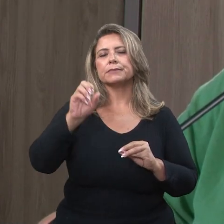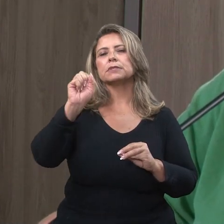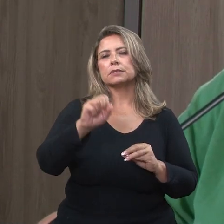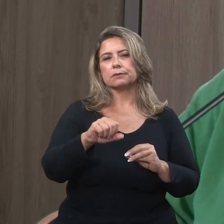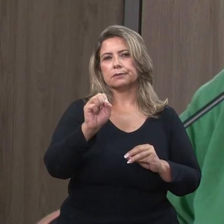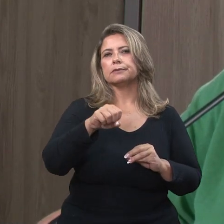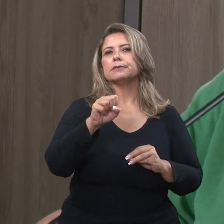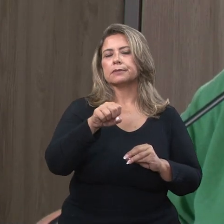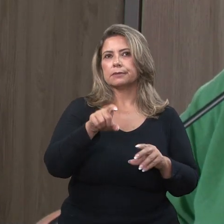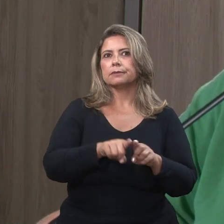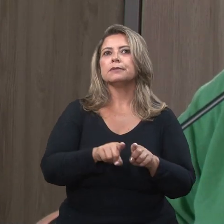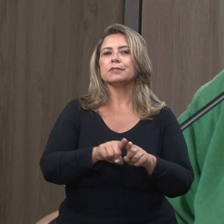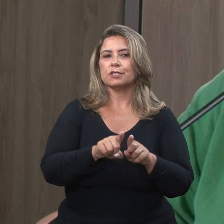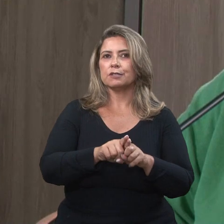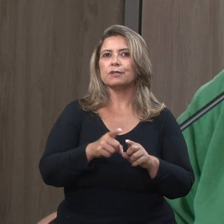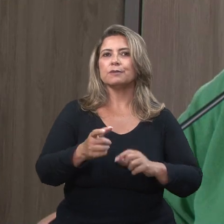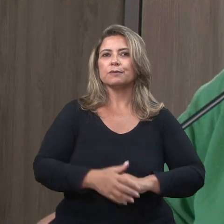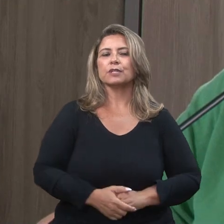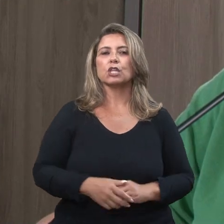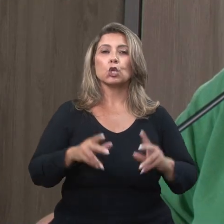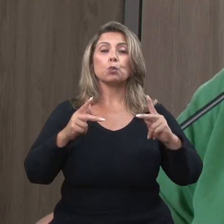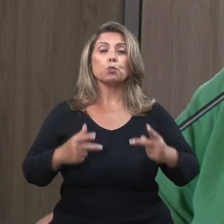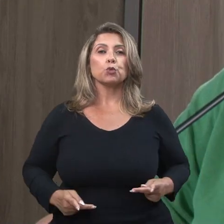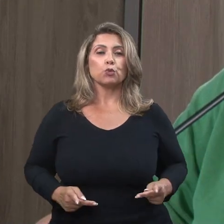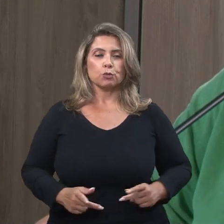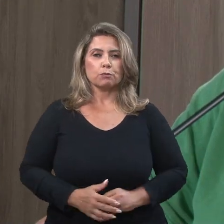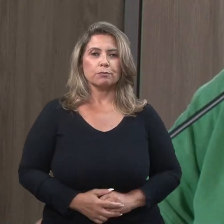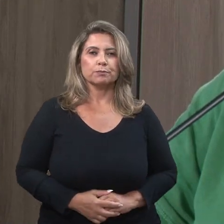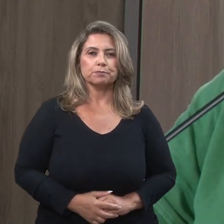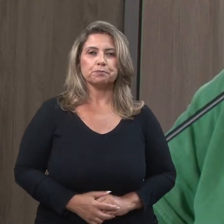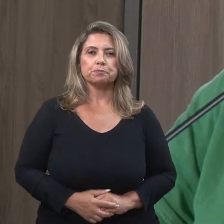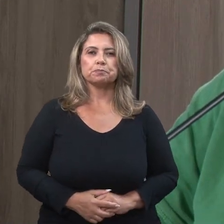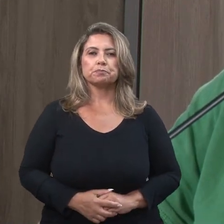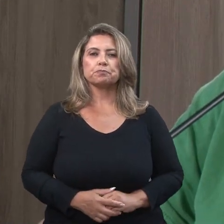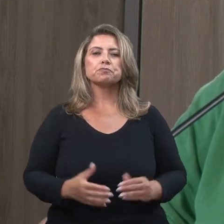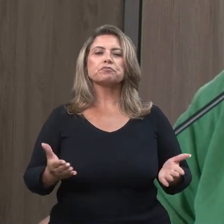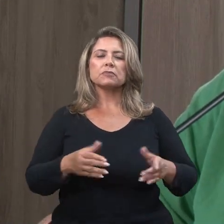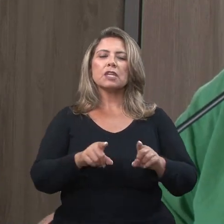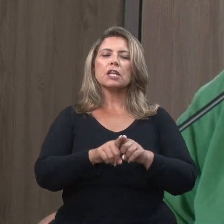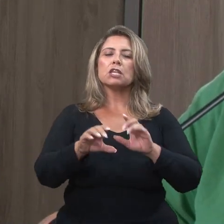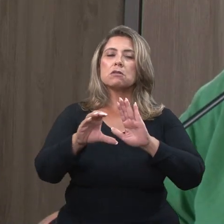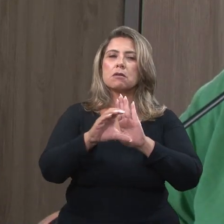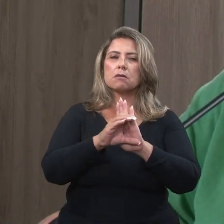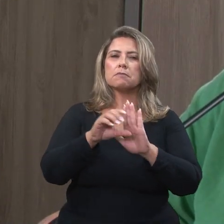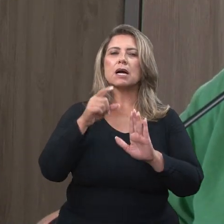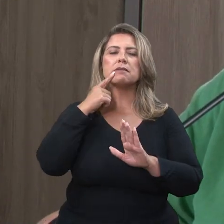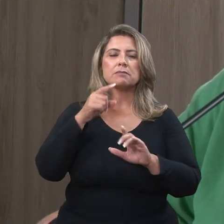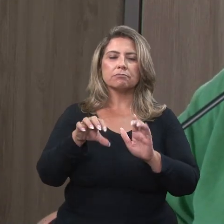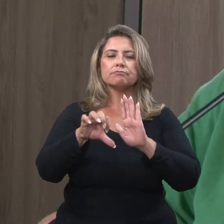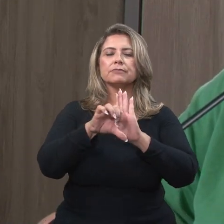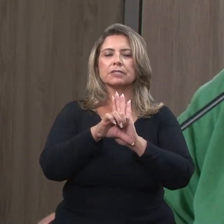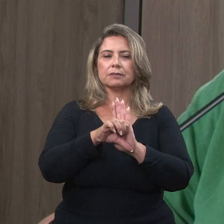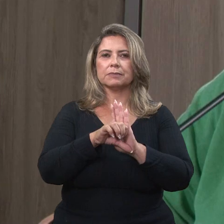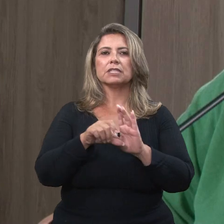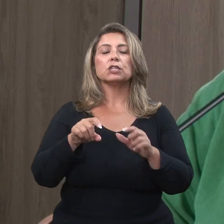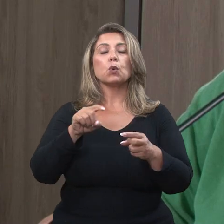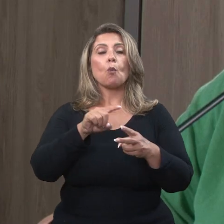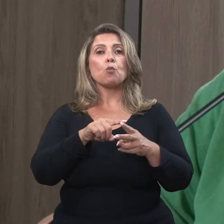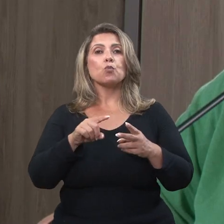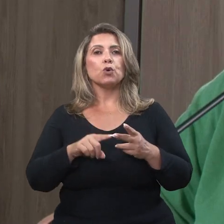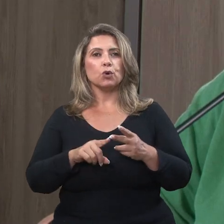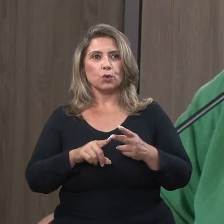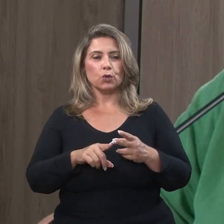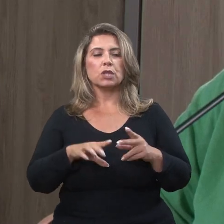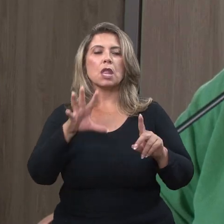gerar ações disciplinares no âmbito interno, cíveis e criminais. Tanto a questão